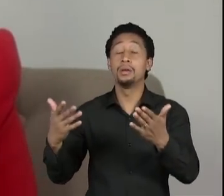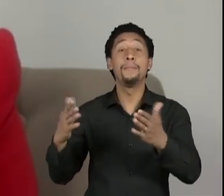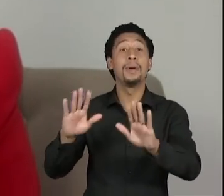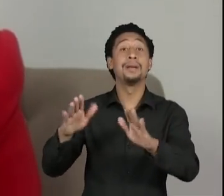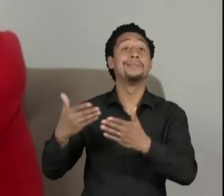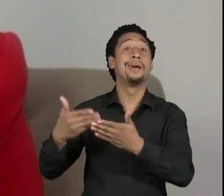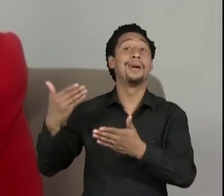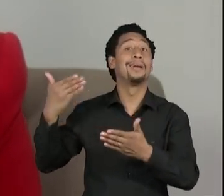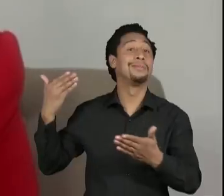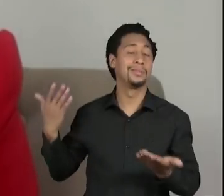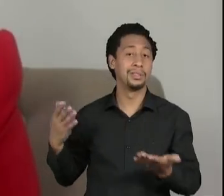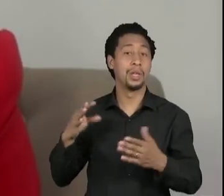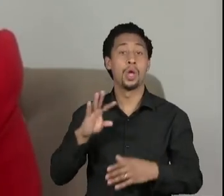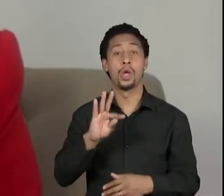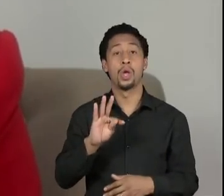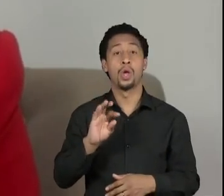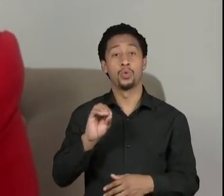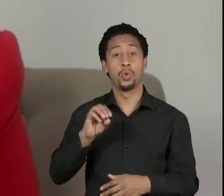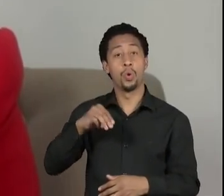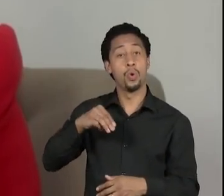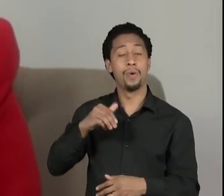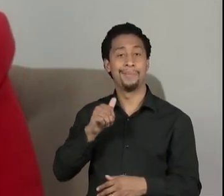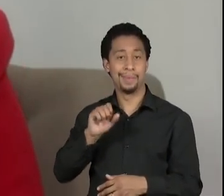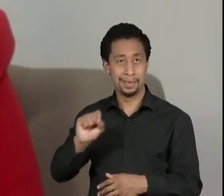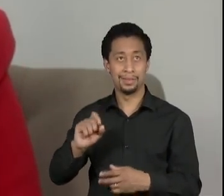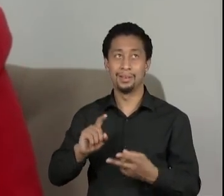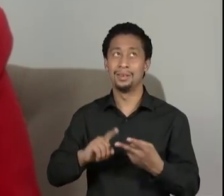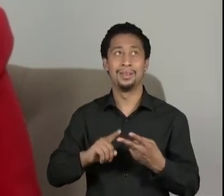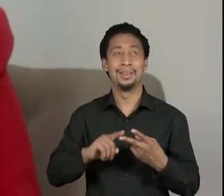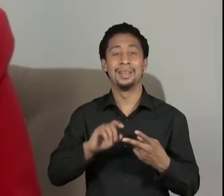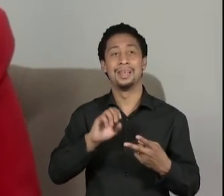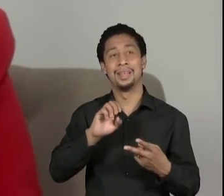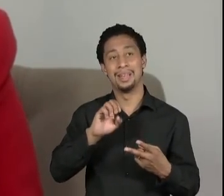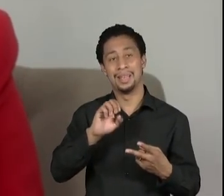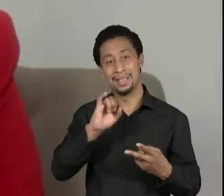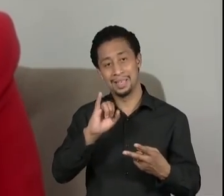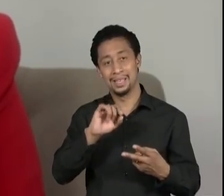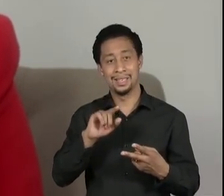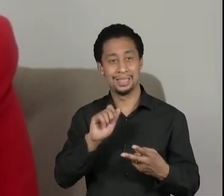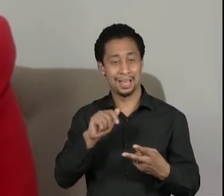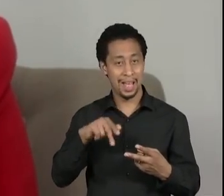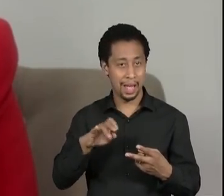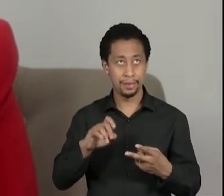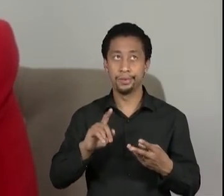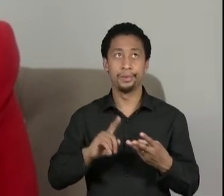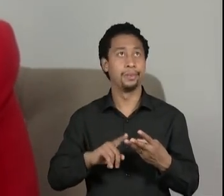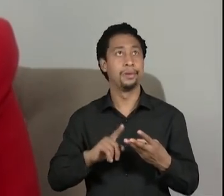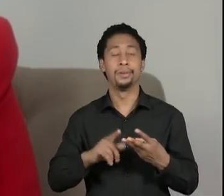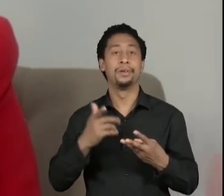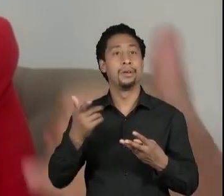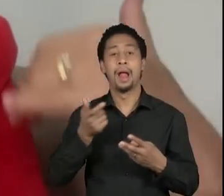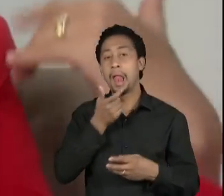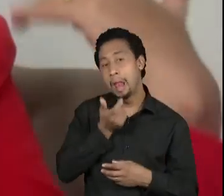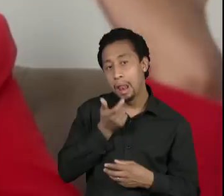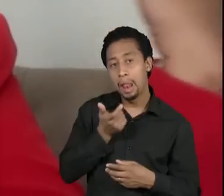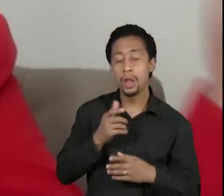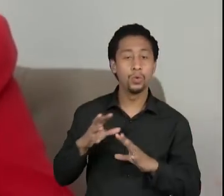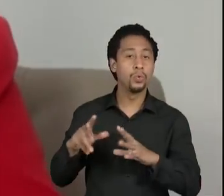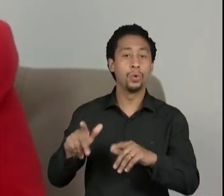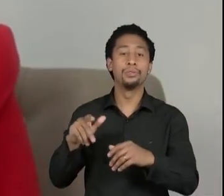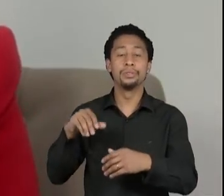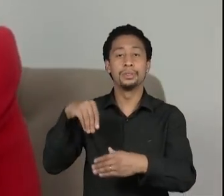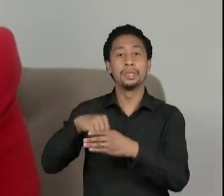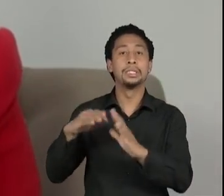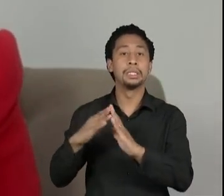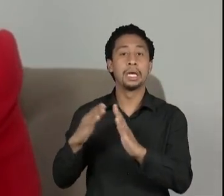sobre Thomas Edison, Isaac Newton, Albert Einstein, grandes homens da história que foram ensinados em casa, ou toda a